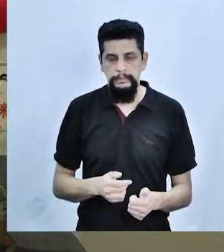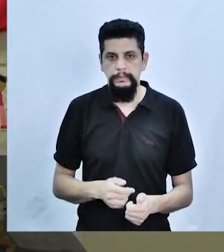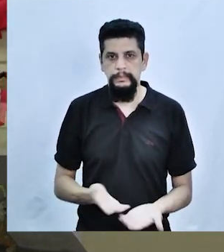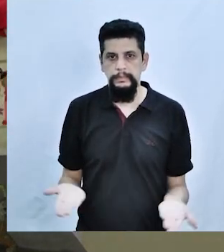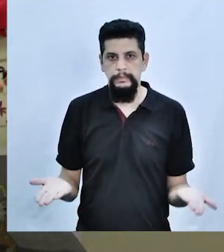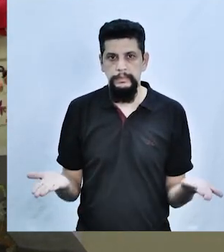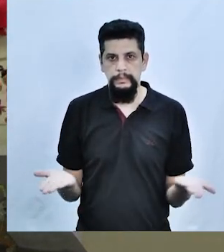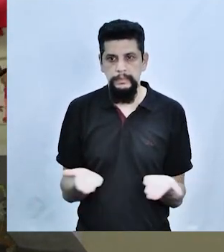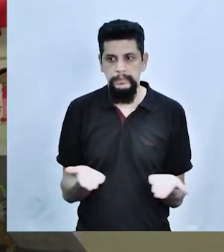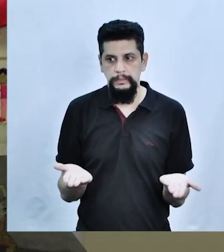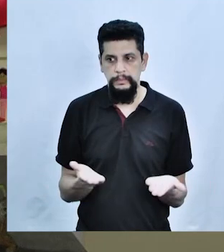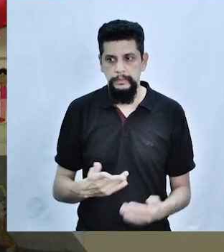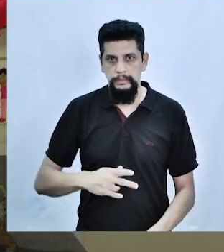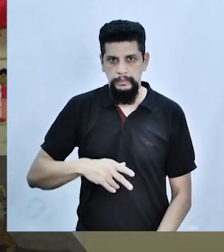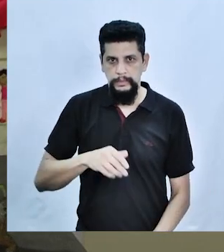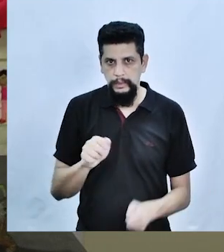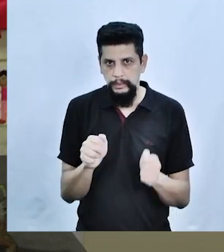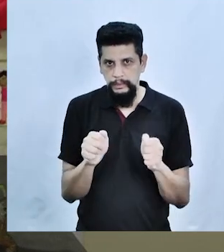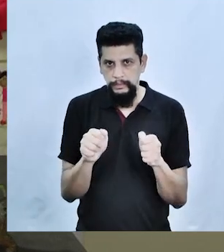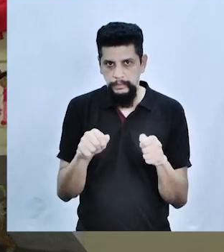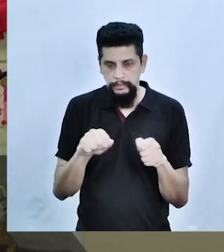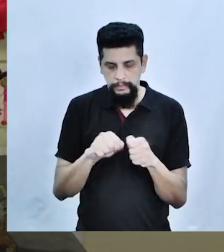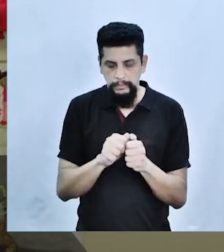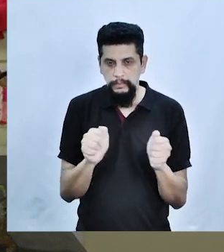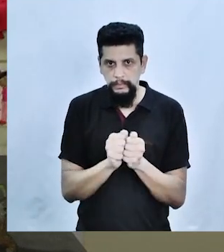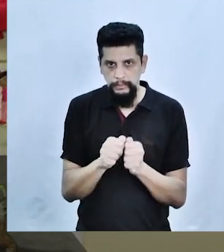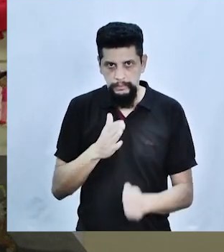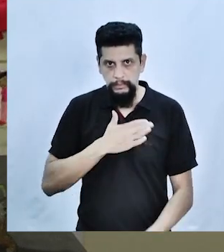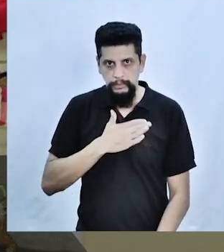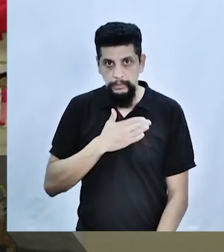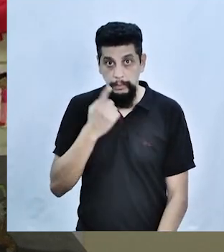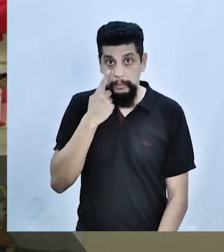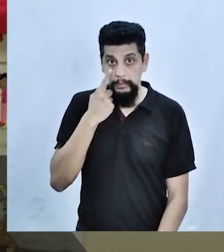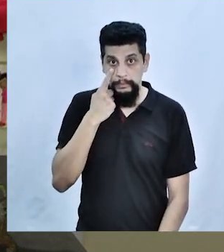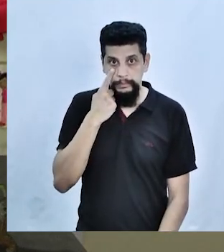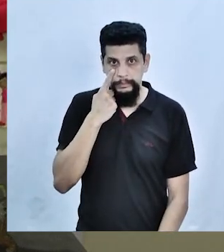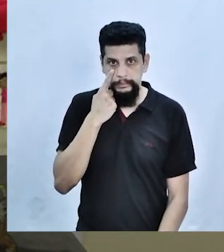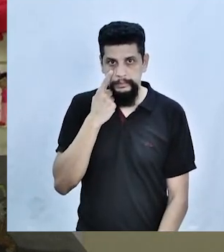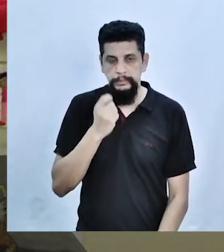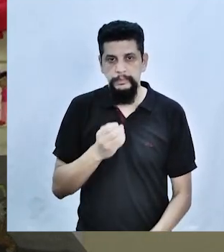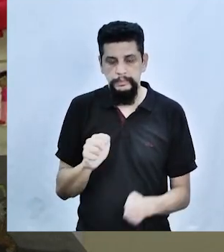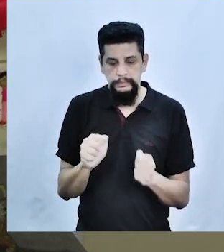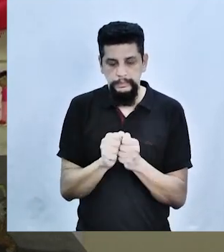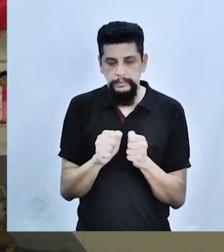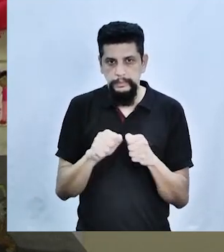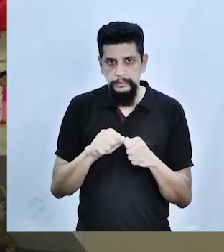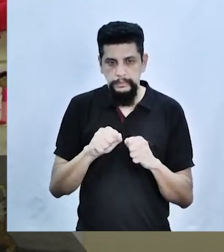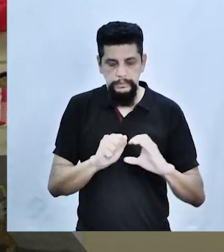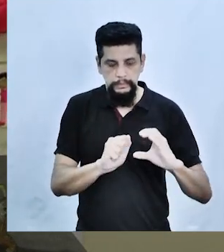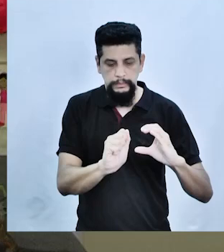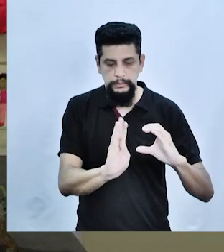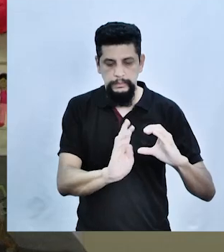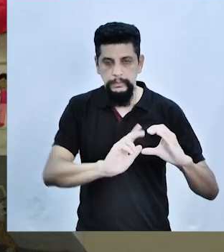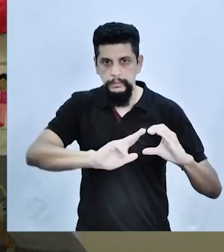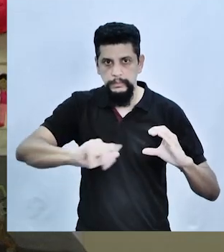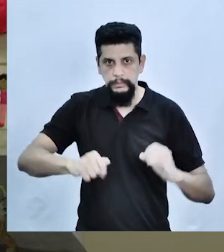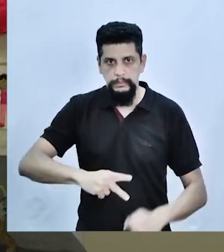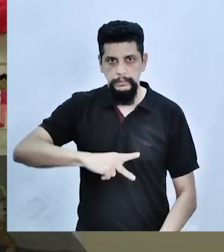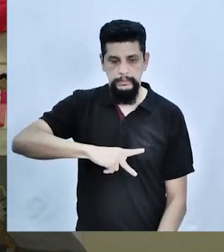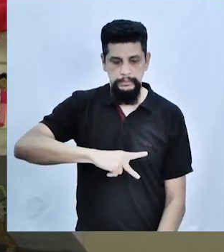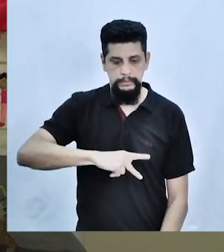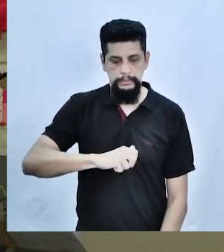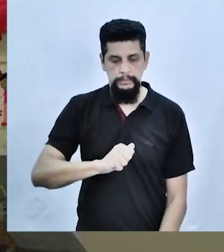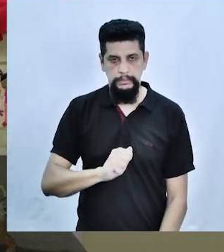outro A. Isso. Estão montando aí comigo? Daí vocês vão conseguir ler. Monta com o seu alfabeto. Então nós já montamos aqui, ó.